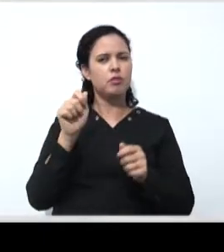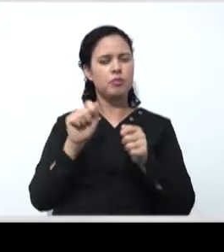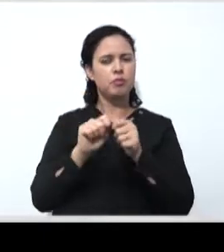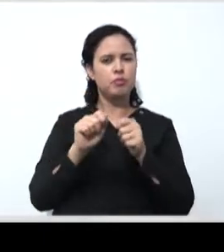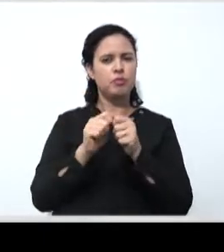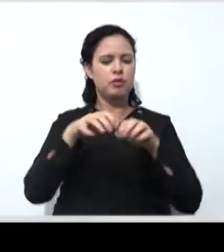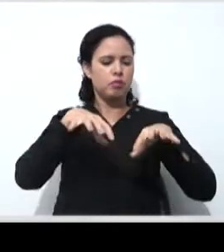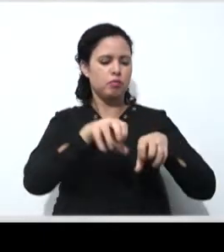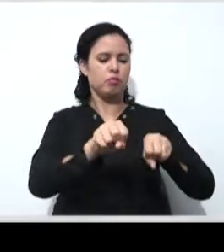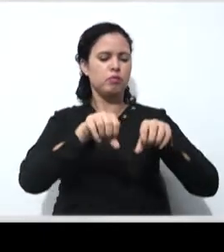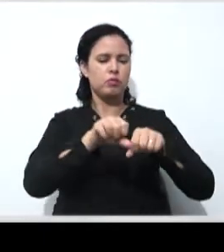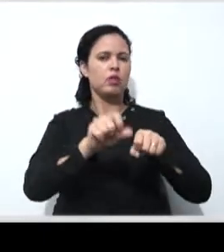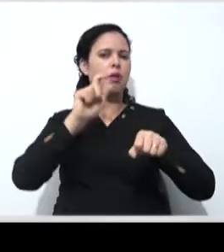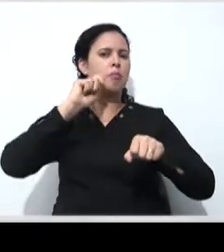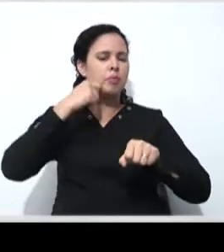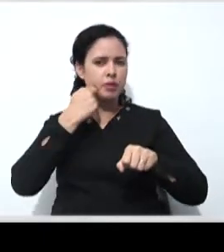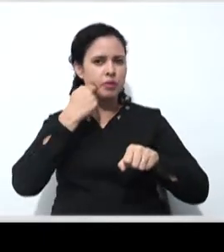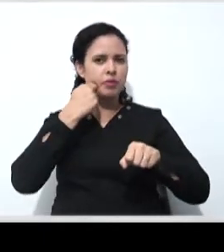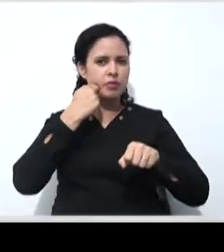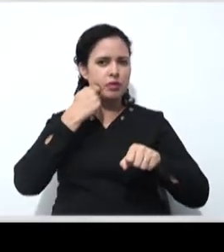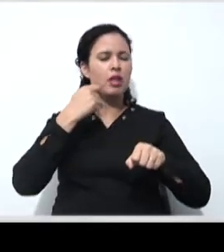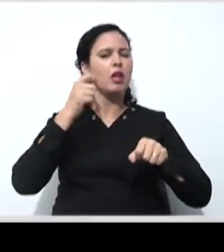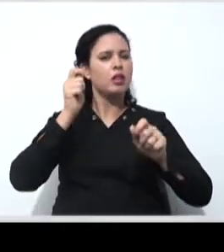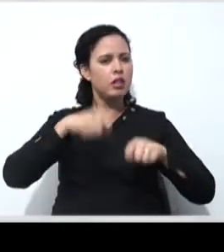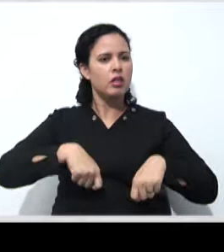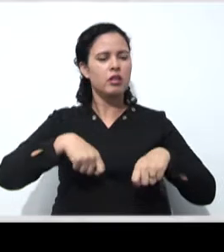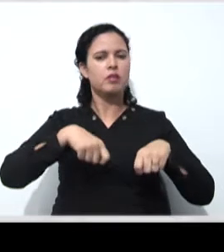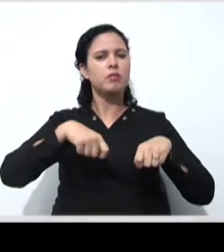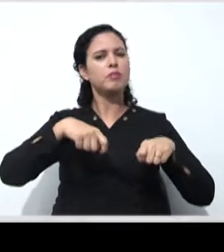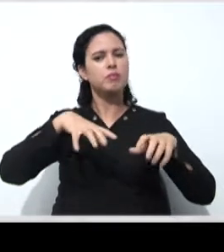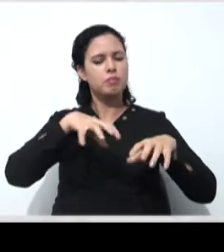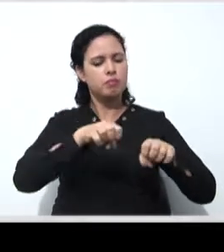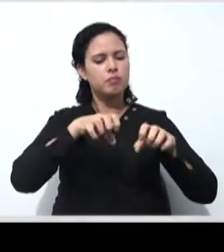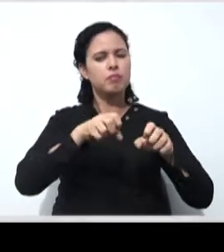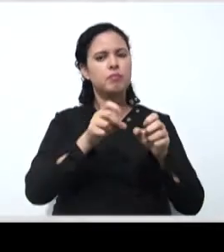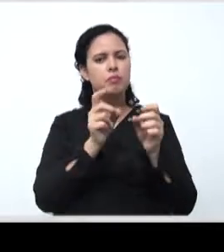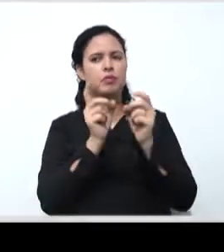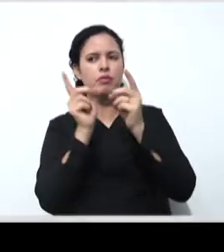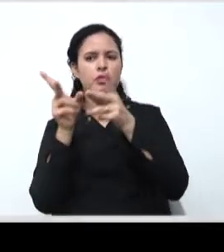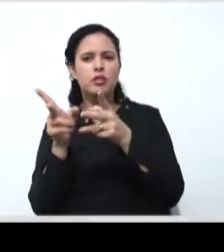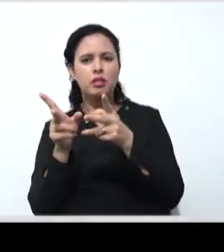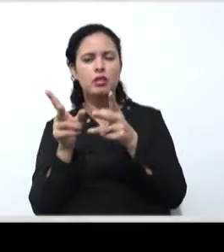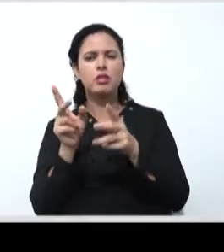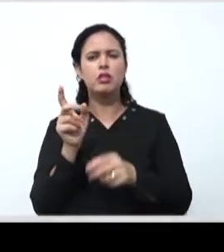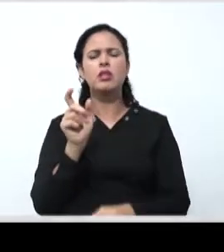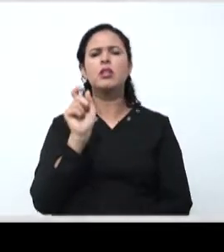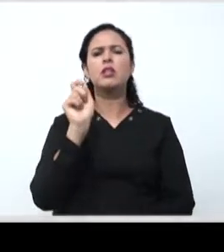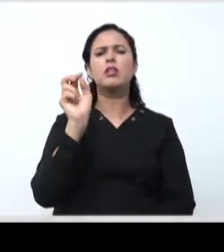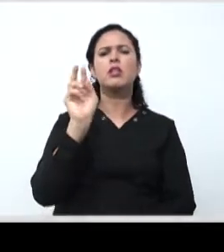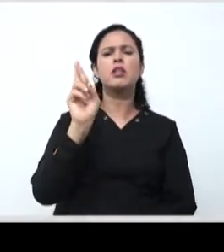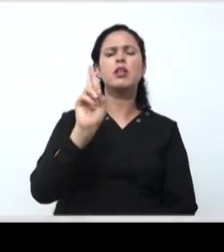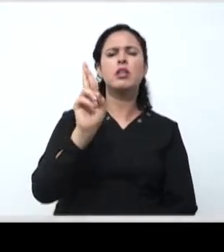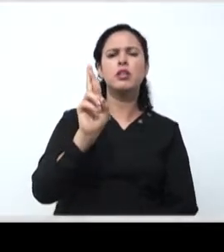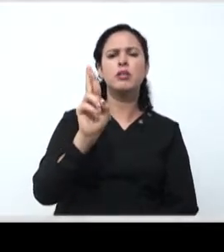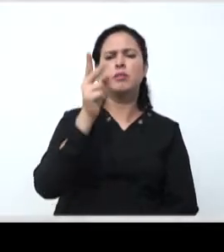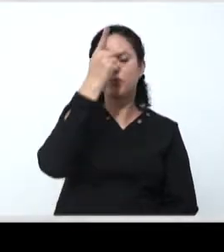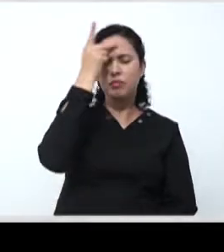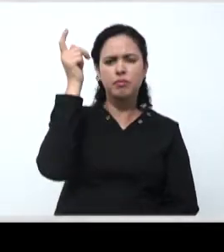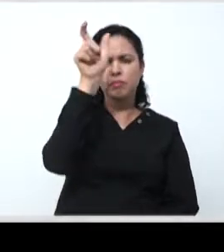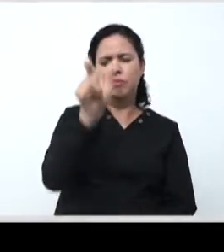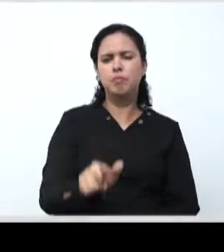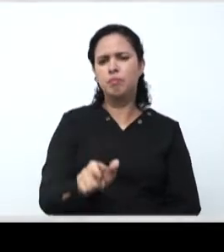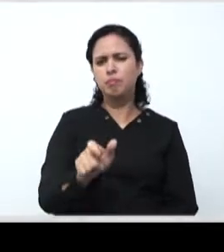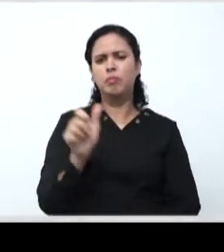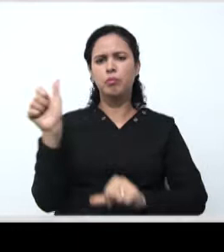vou fabricar o pão e vou vender. Quem é essa pessoa que estava mudando aquele contexto local e